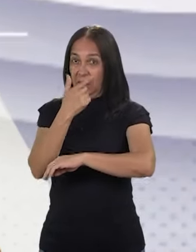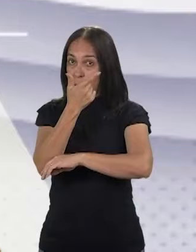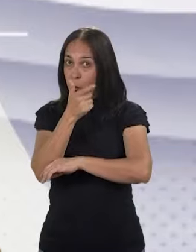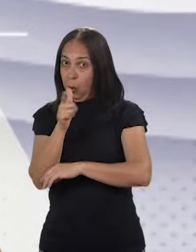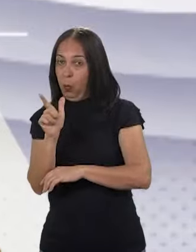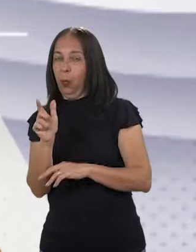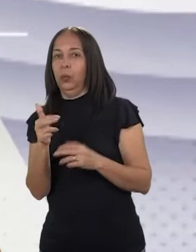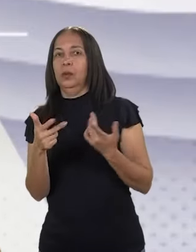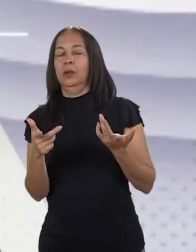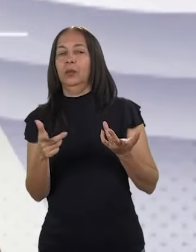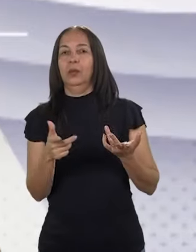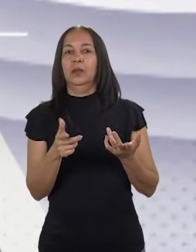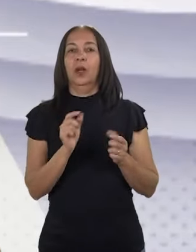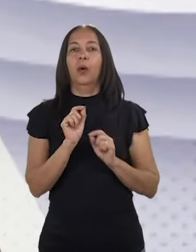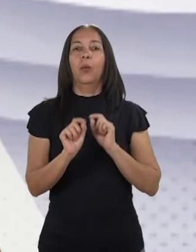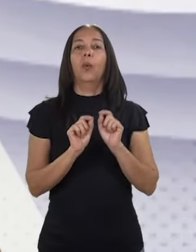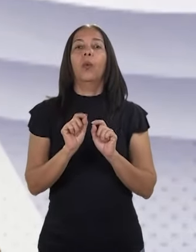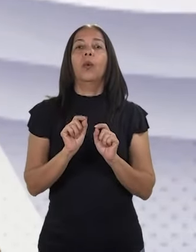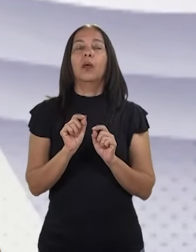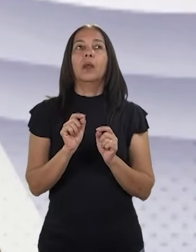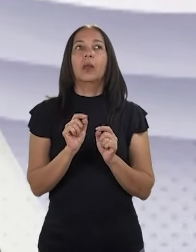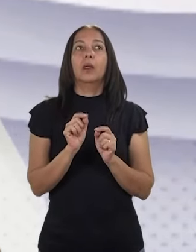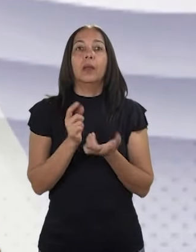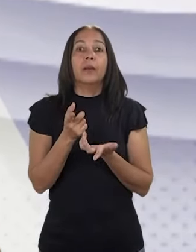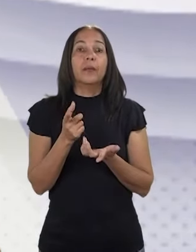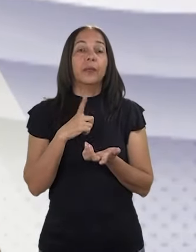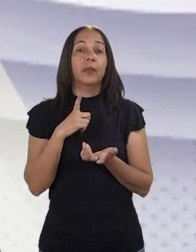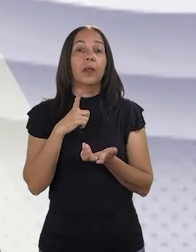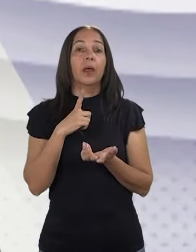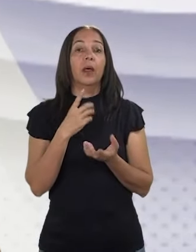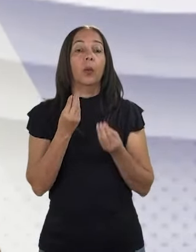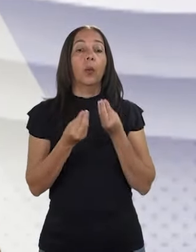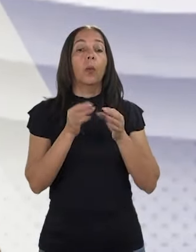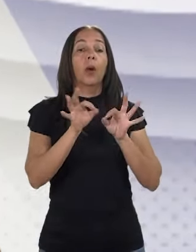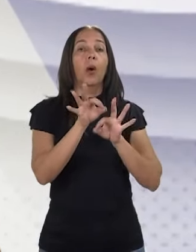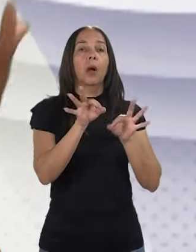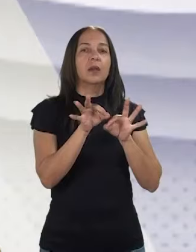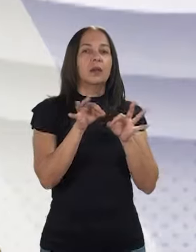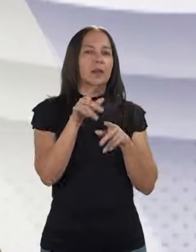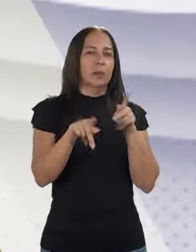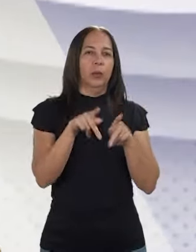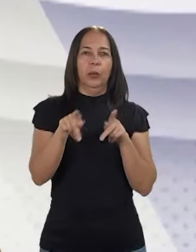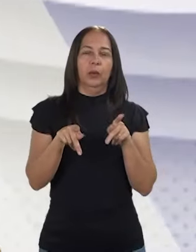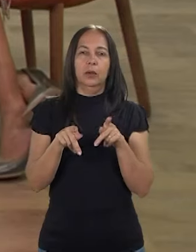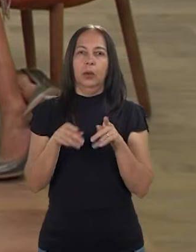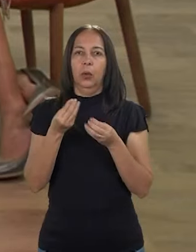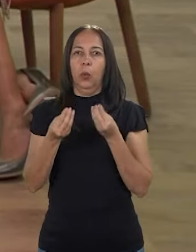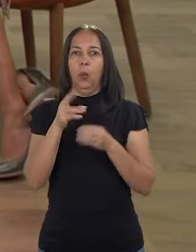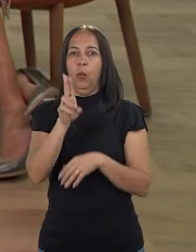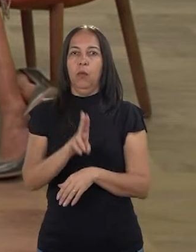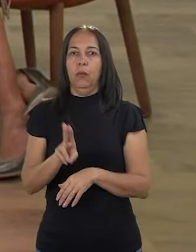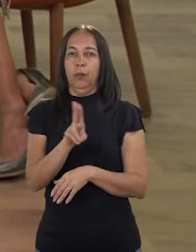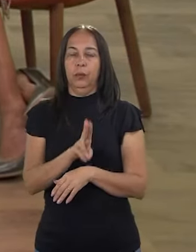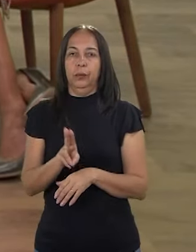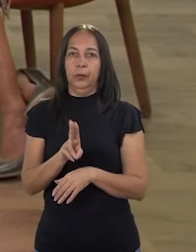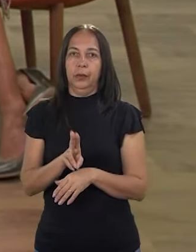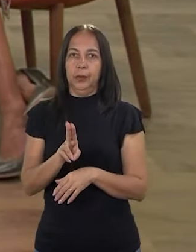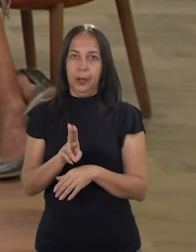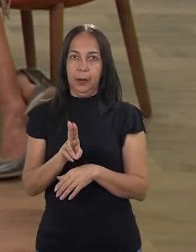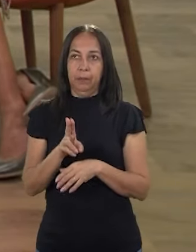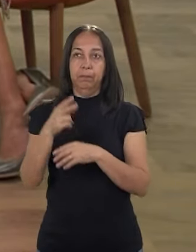uma outra questão né a gente já precisa olhar o que que existe de população Como é formada a minha população e como é que eu vou